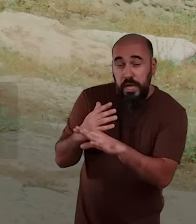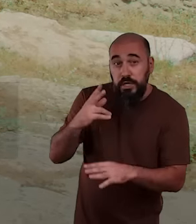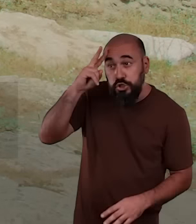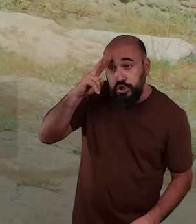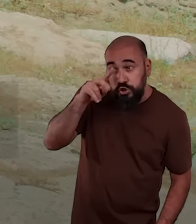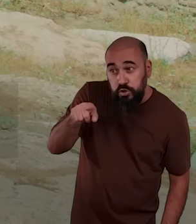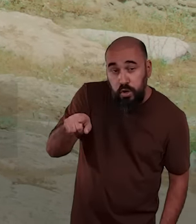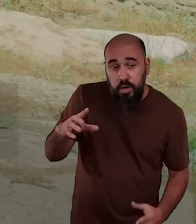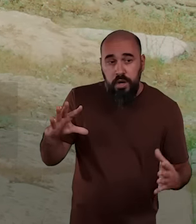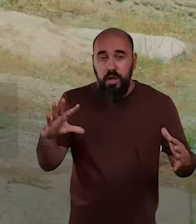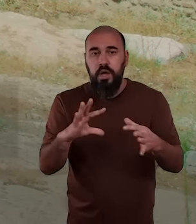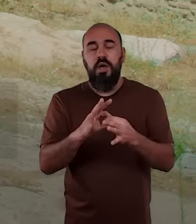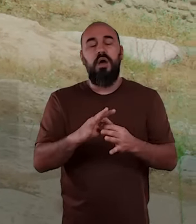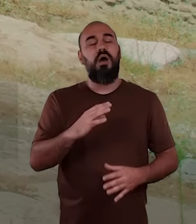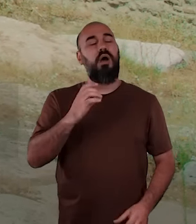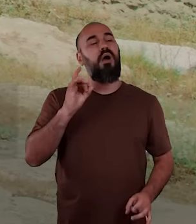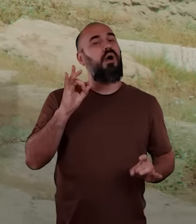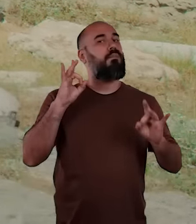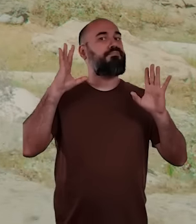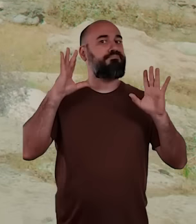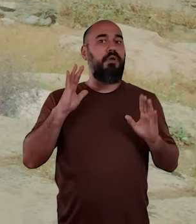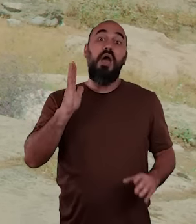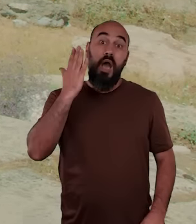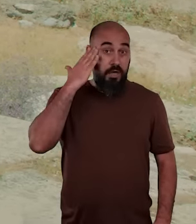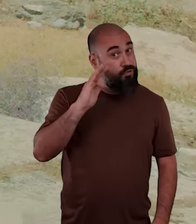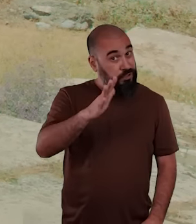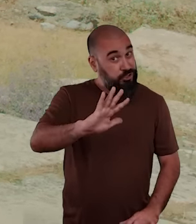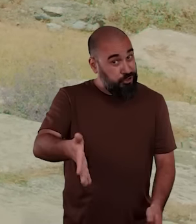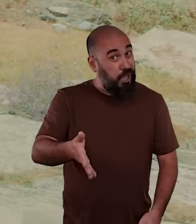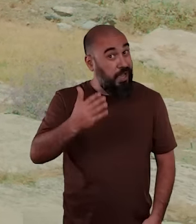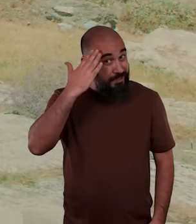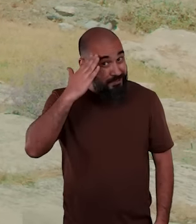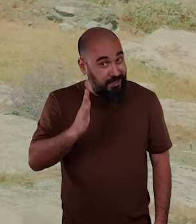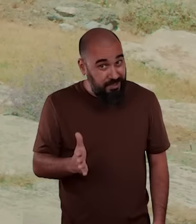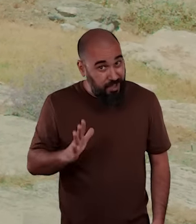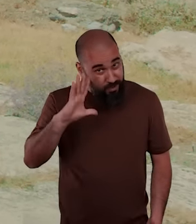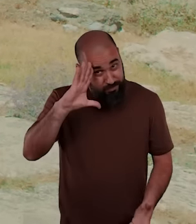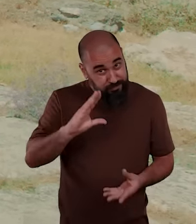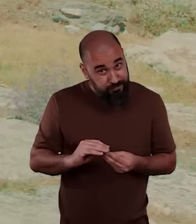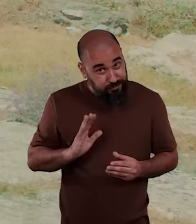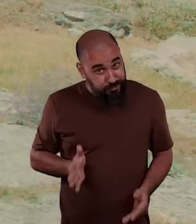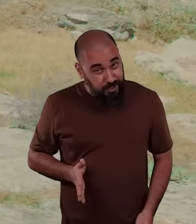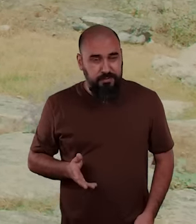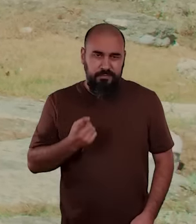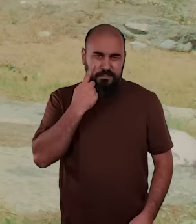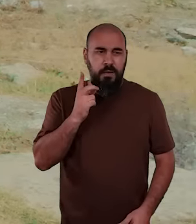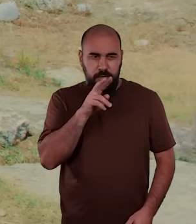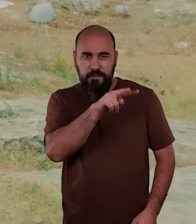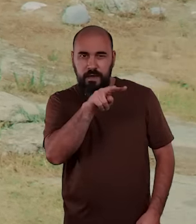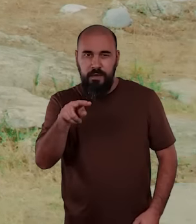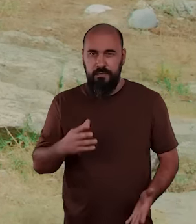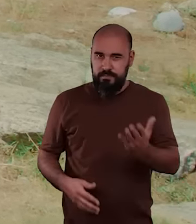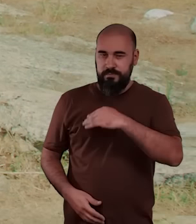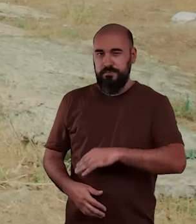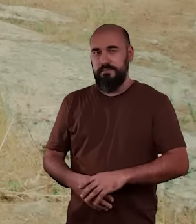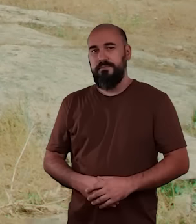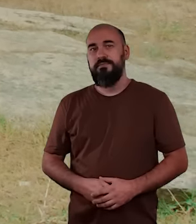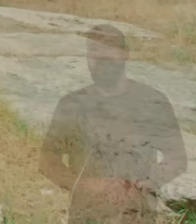cidade. Mas uma parte do contexto eu acho que já está sendo desenhado aí na sua mente. Vamos explorar o sítio arqueológico? Vem comigo!